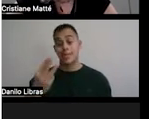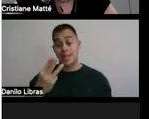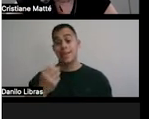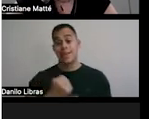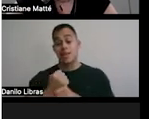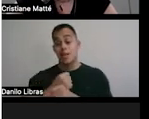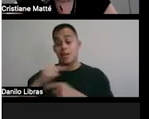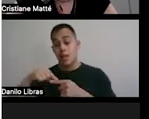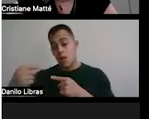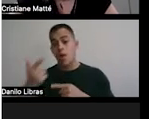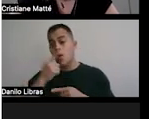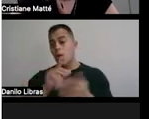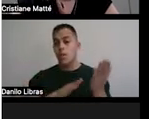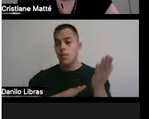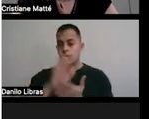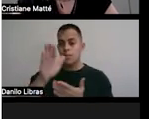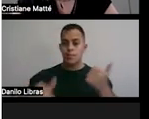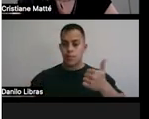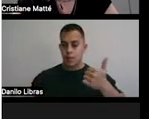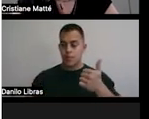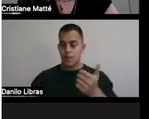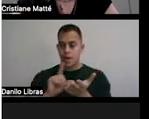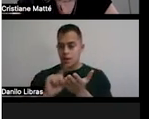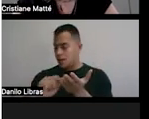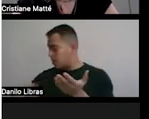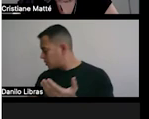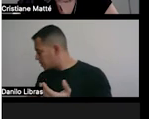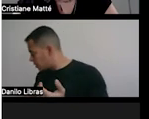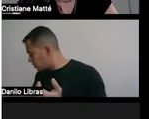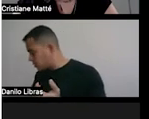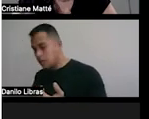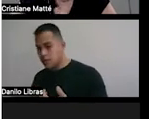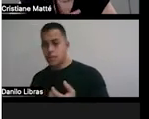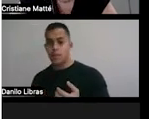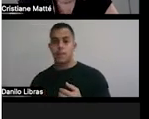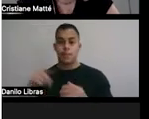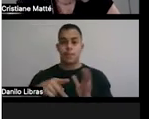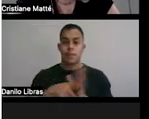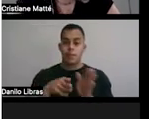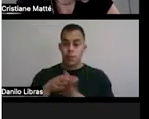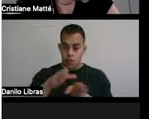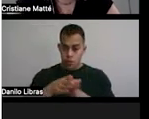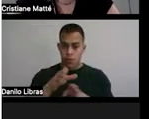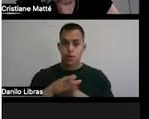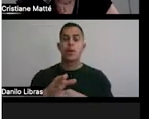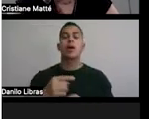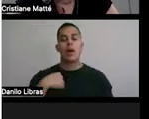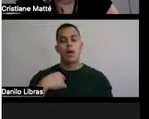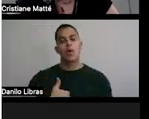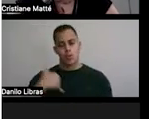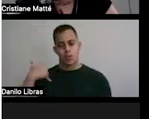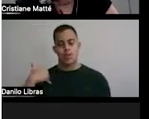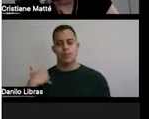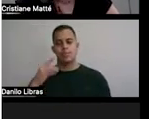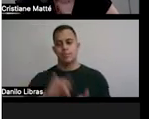consegui publicar o primeiro artigo como última autora, né, orientadora, do qual sou muito, muito orgulhosa, na verdade.